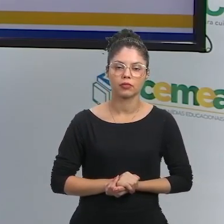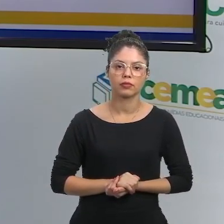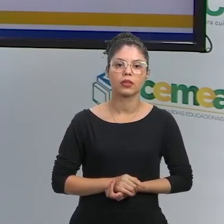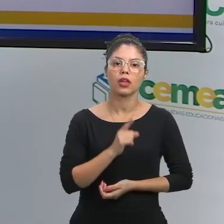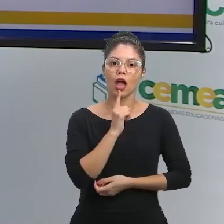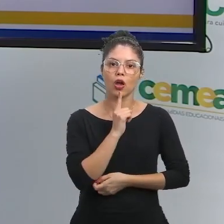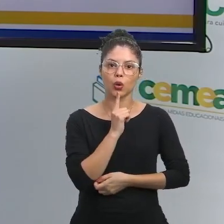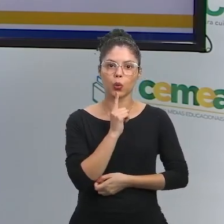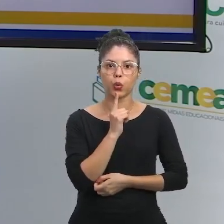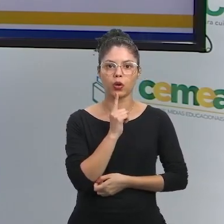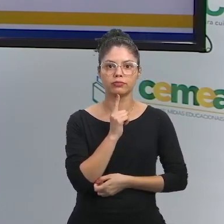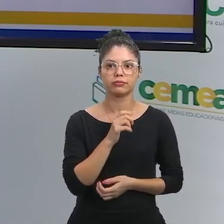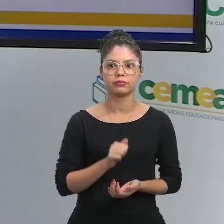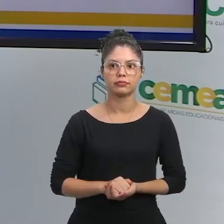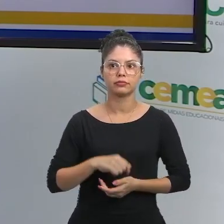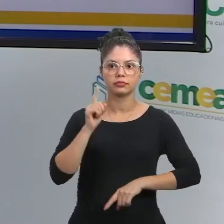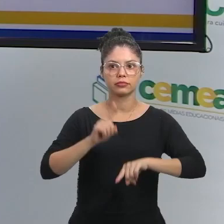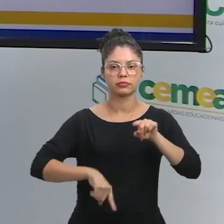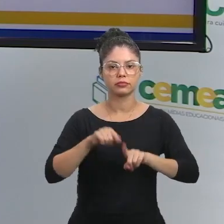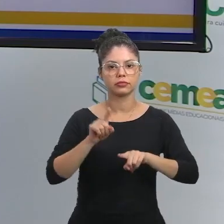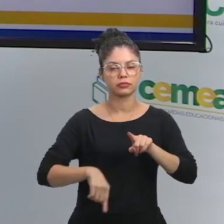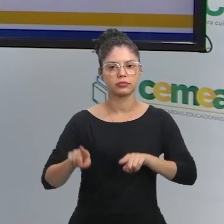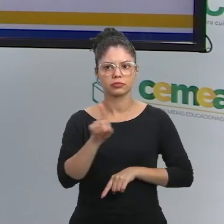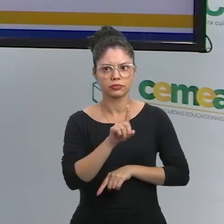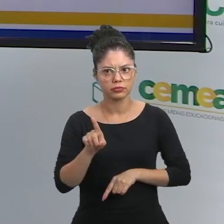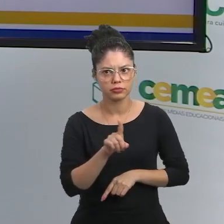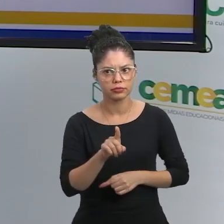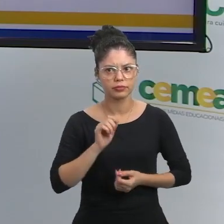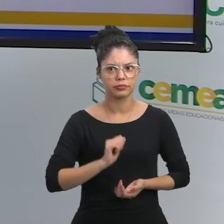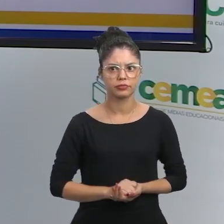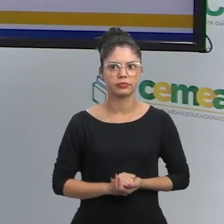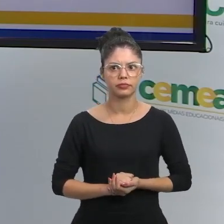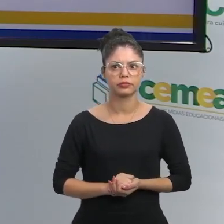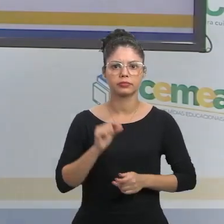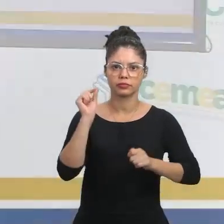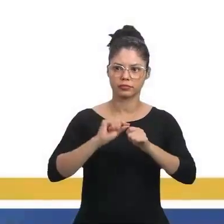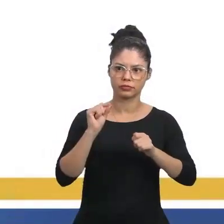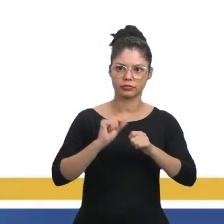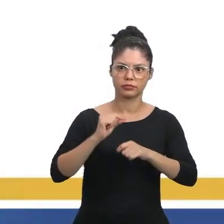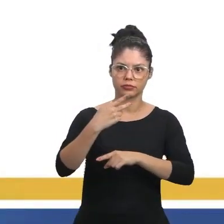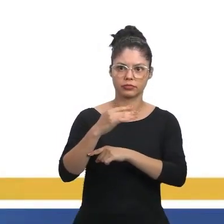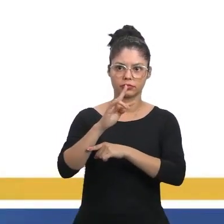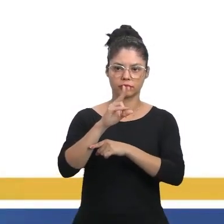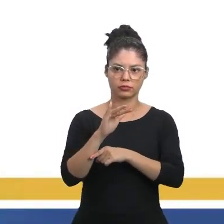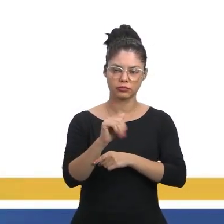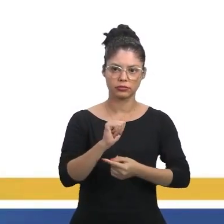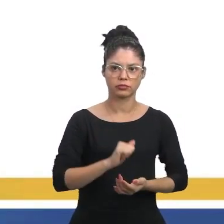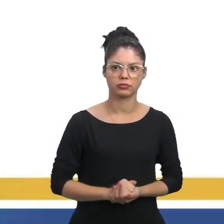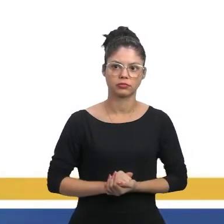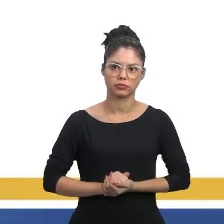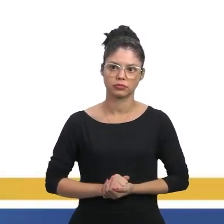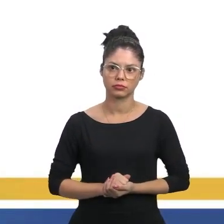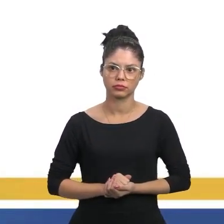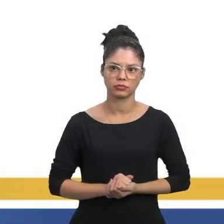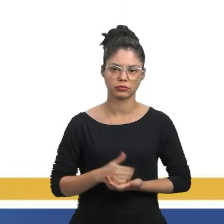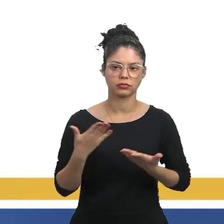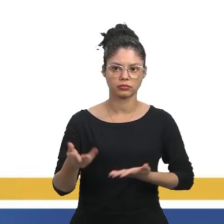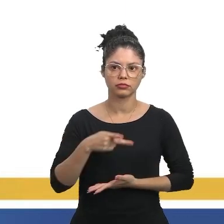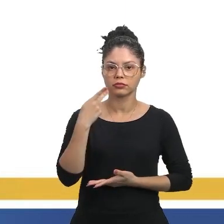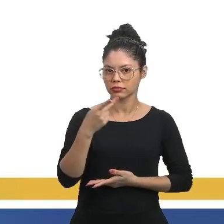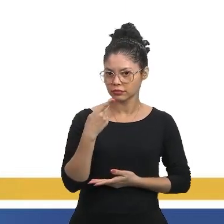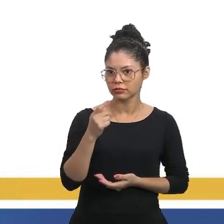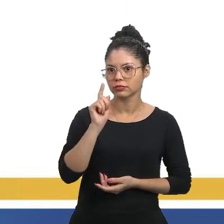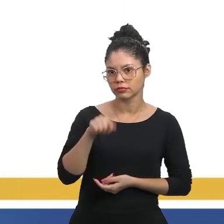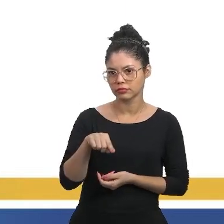A vela, será que é matéria ou não? A vela feita de parafina, é? Então, para quem disse